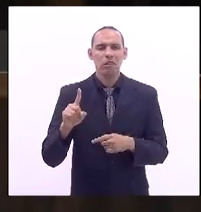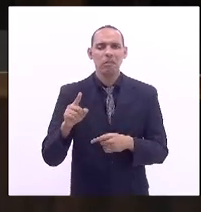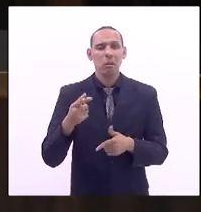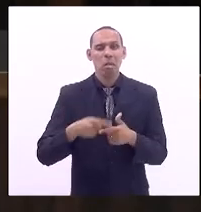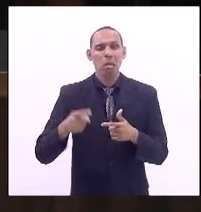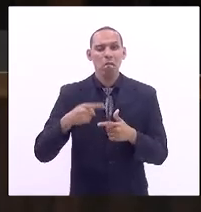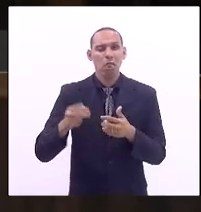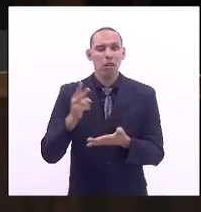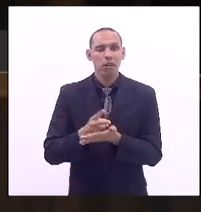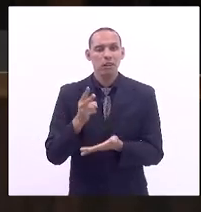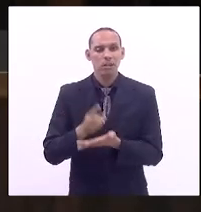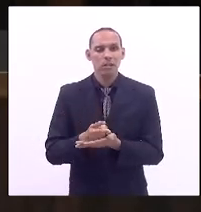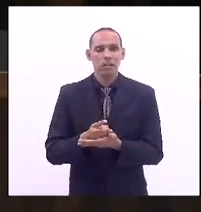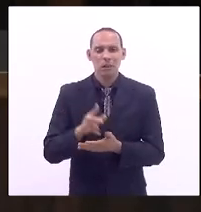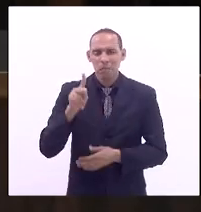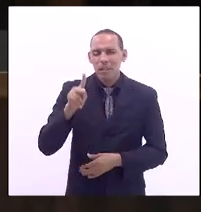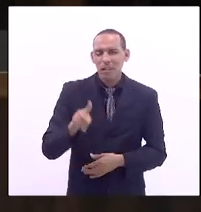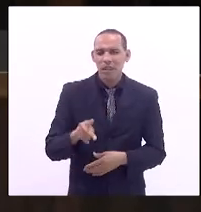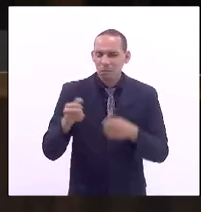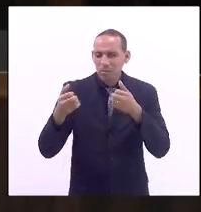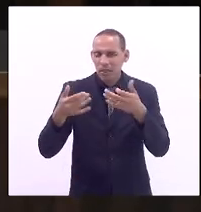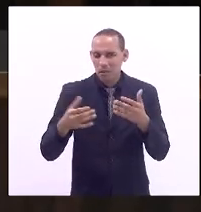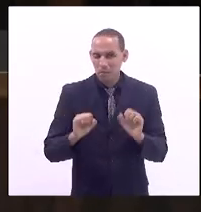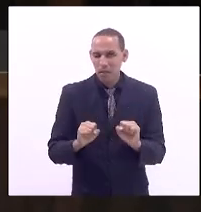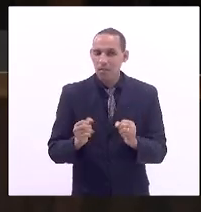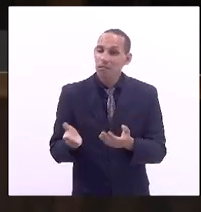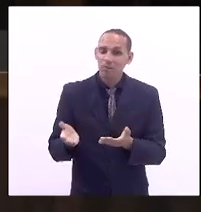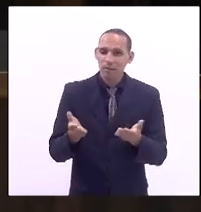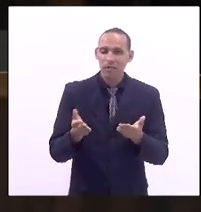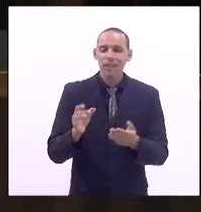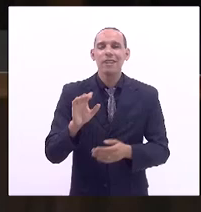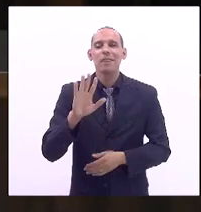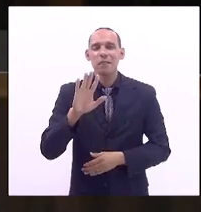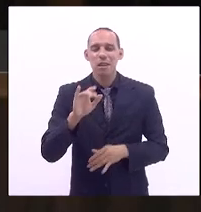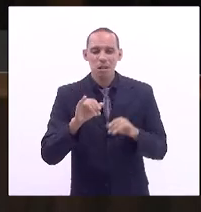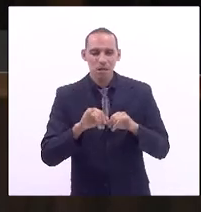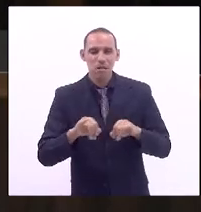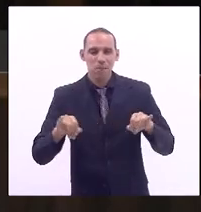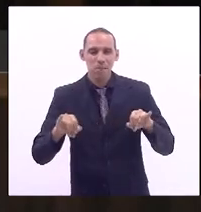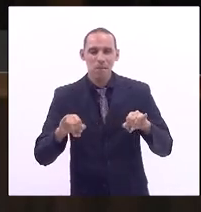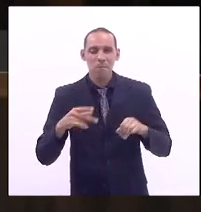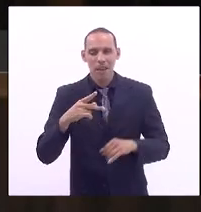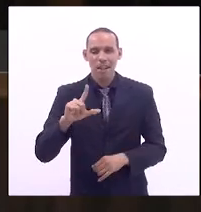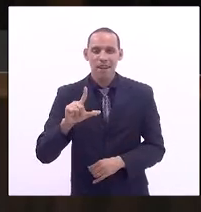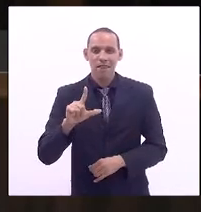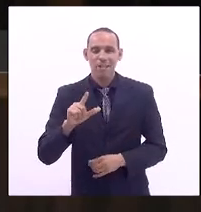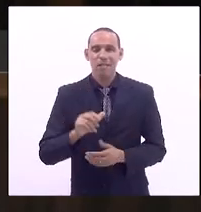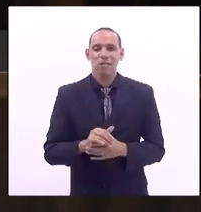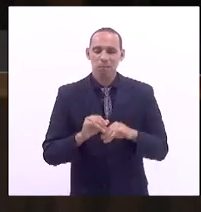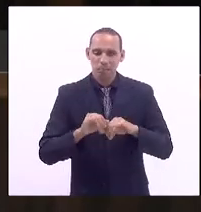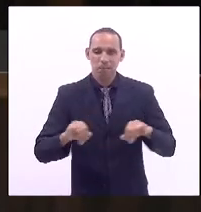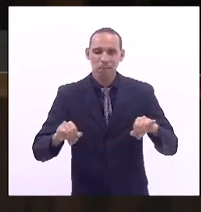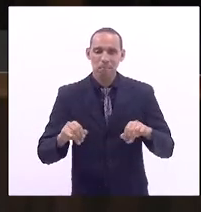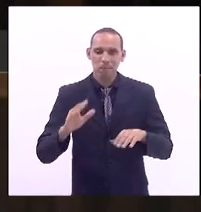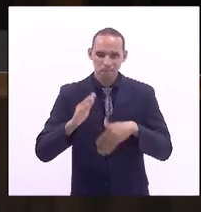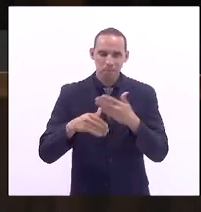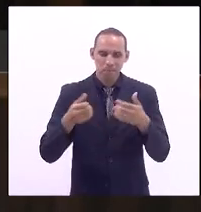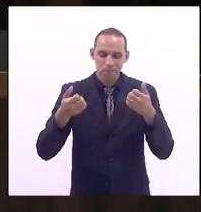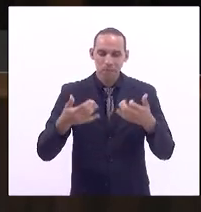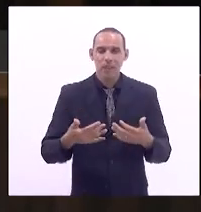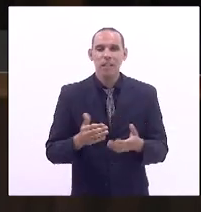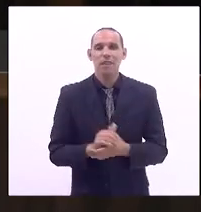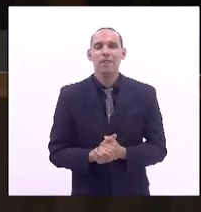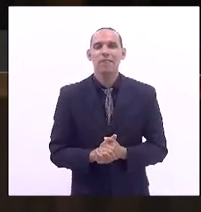problemática Presidente posso me expressar pode ser Deixa eu cantar aqui o pele anunciar E aí seguida